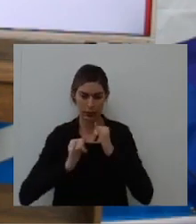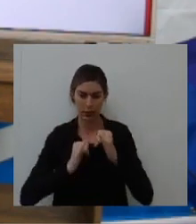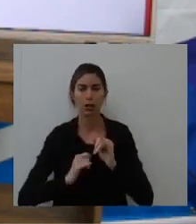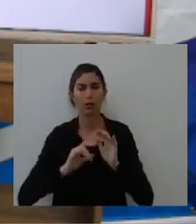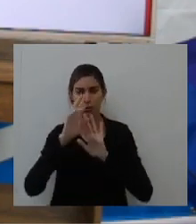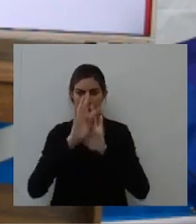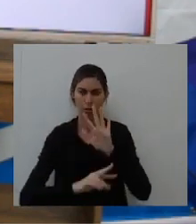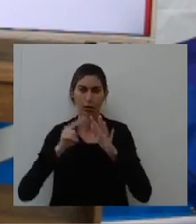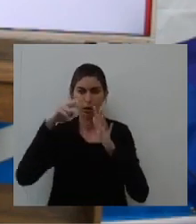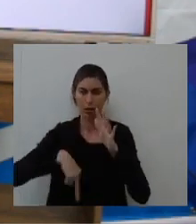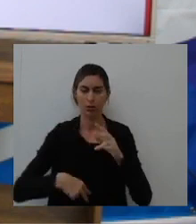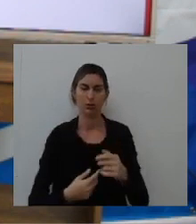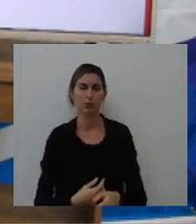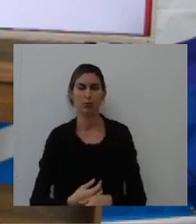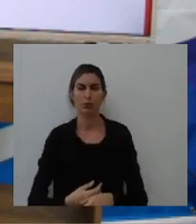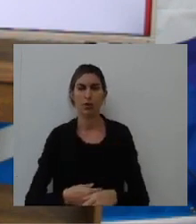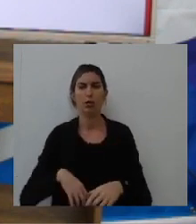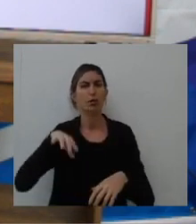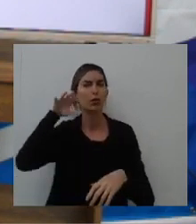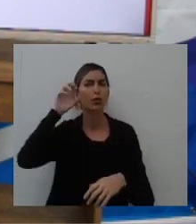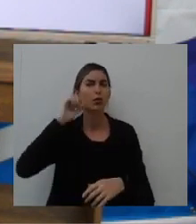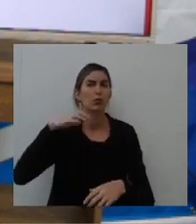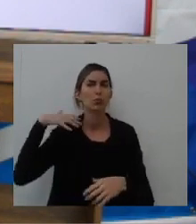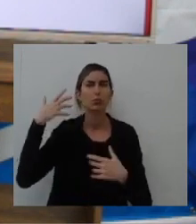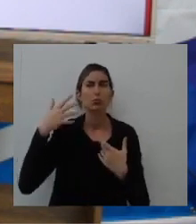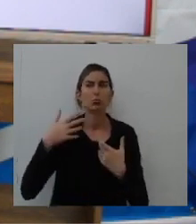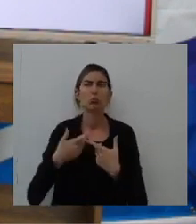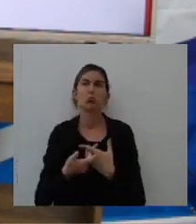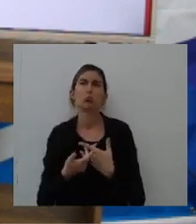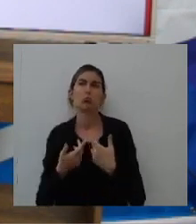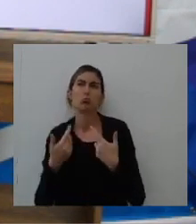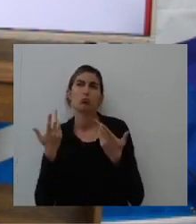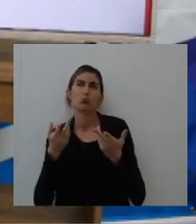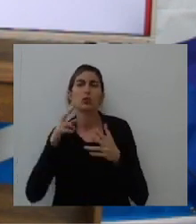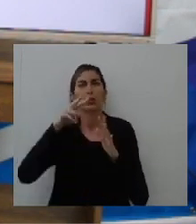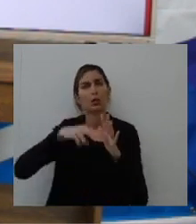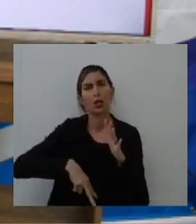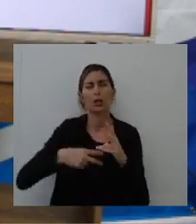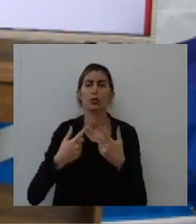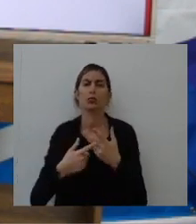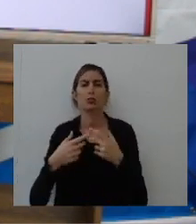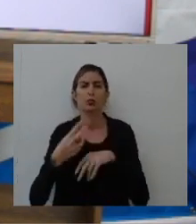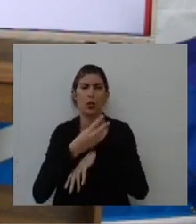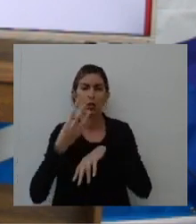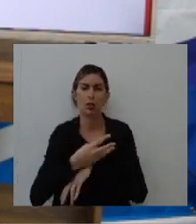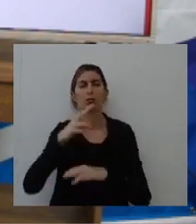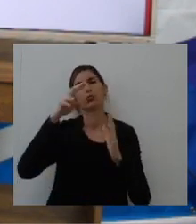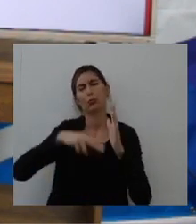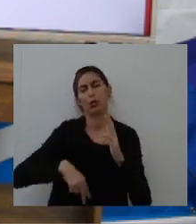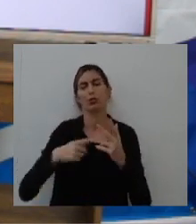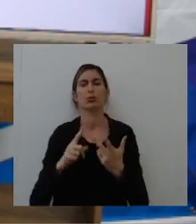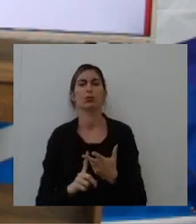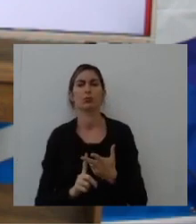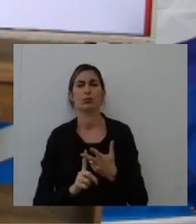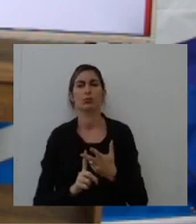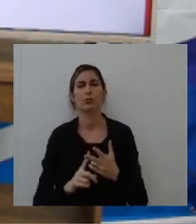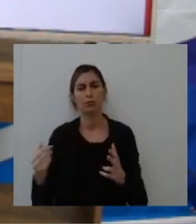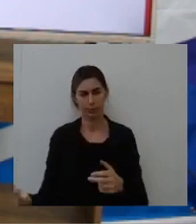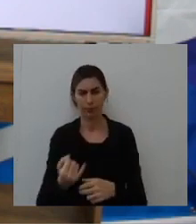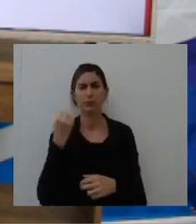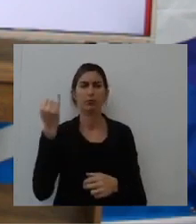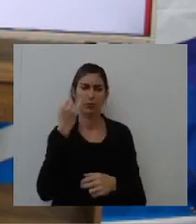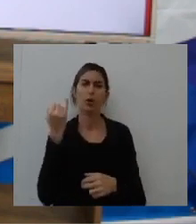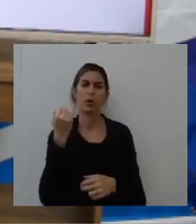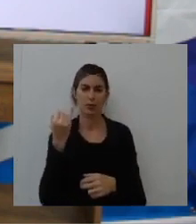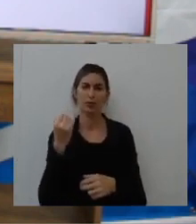tá lendo. Você tá escutando o podcast, tá lendo. Está no WhatsApp, tu tá lendo. É importante